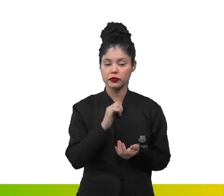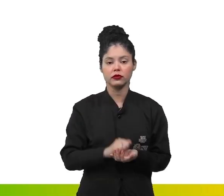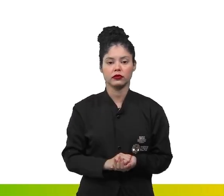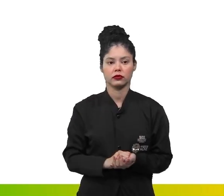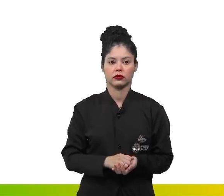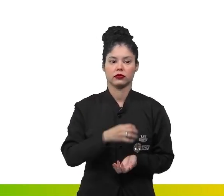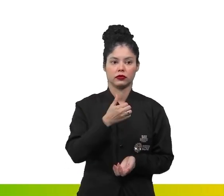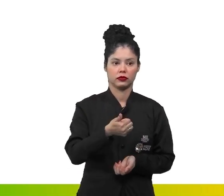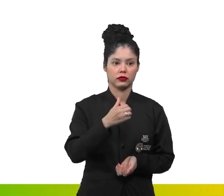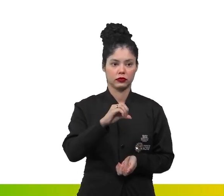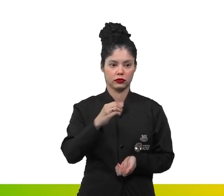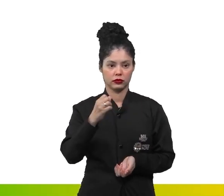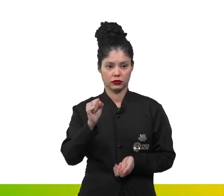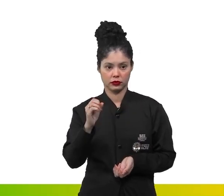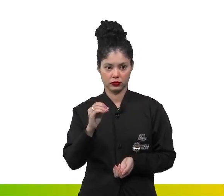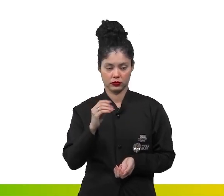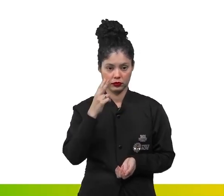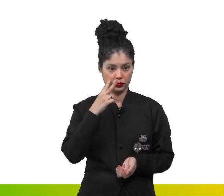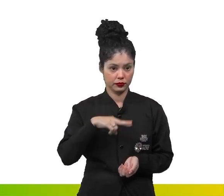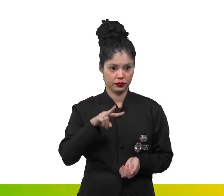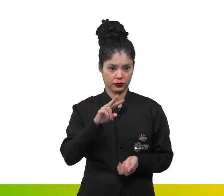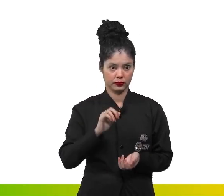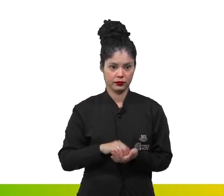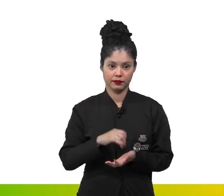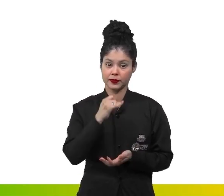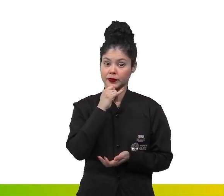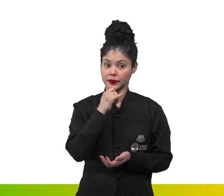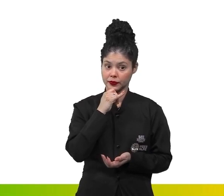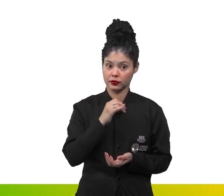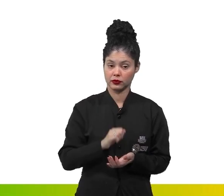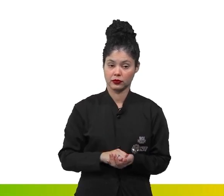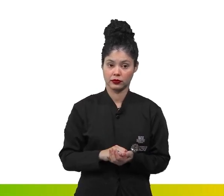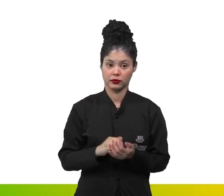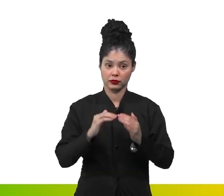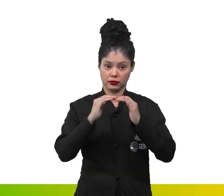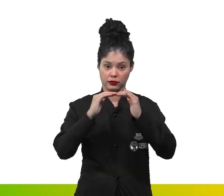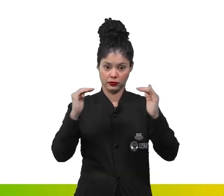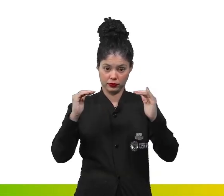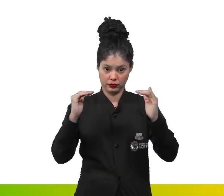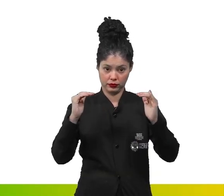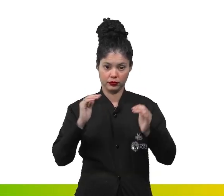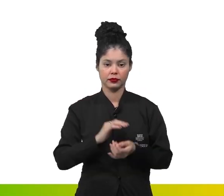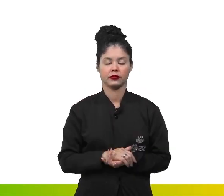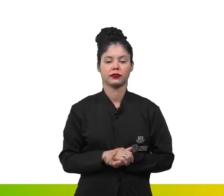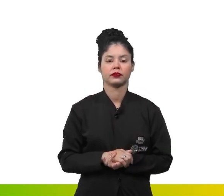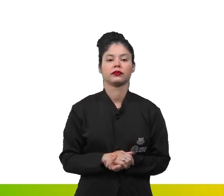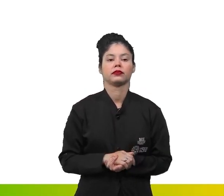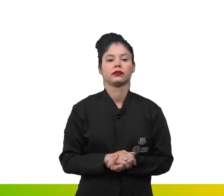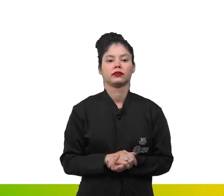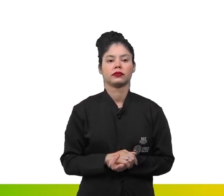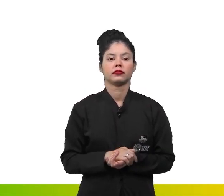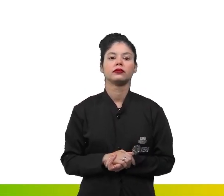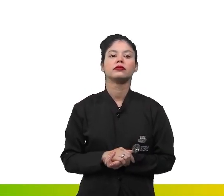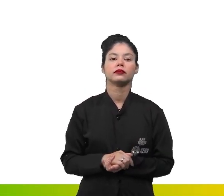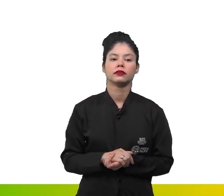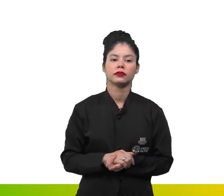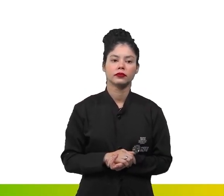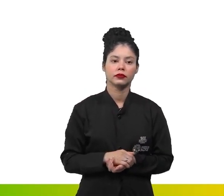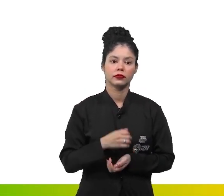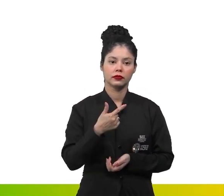de 1980, a gente vê, por exemplo, que o topo aqui está um pouco mais largo, tá? E